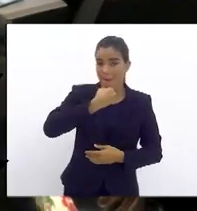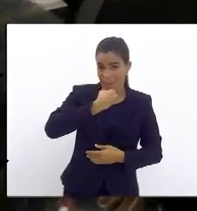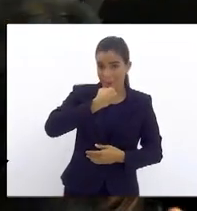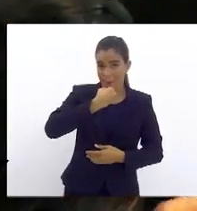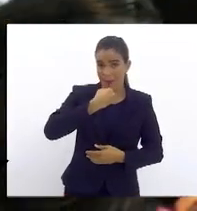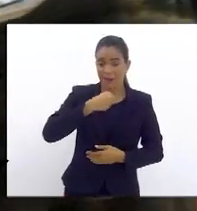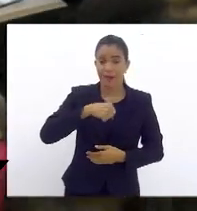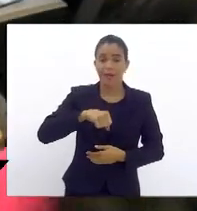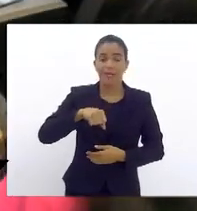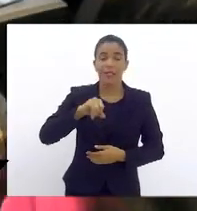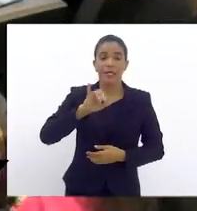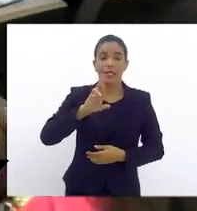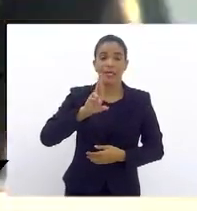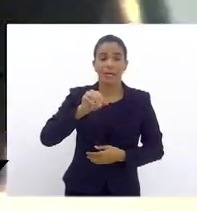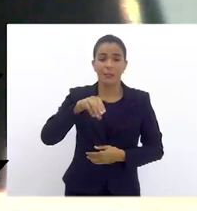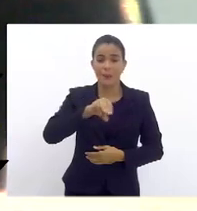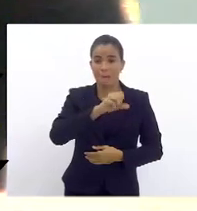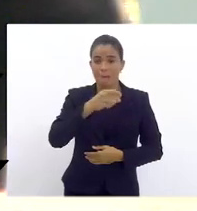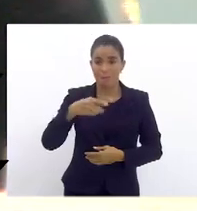o irmã